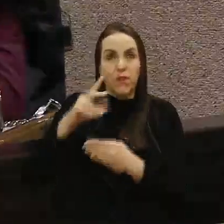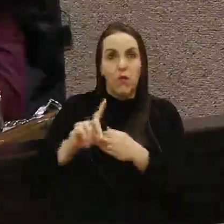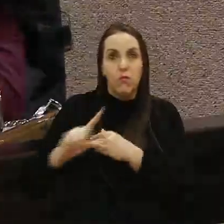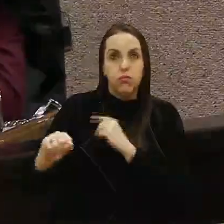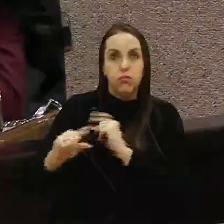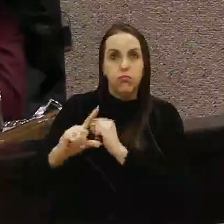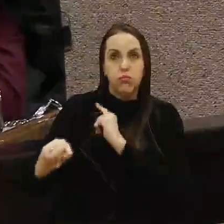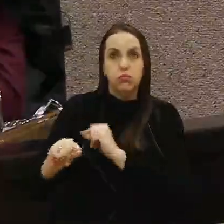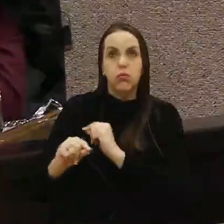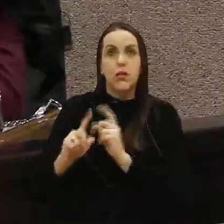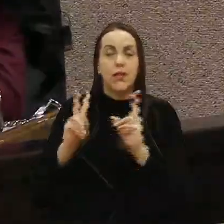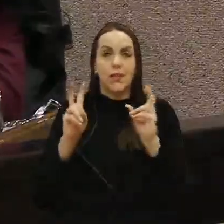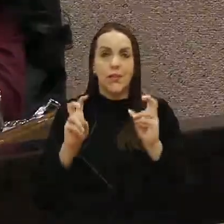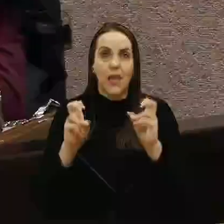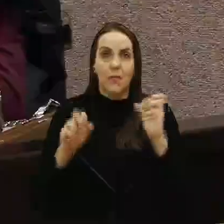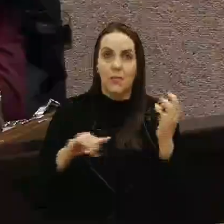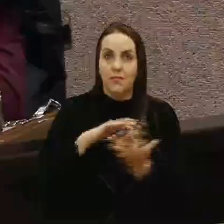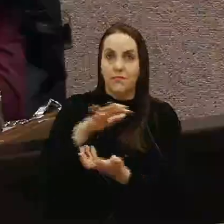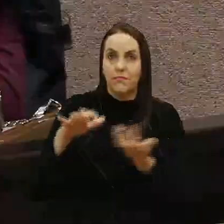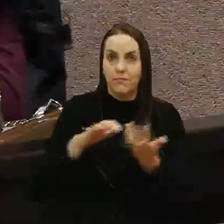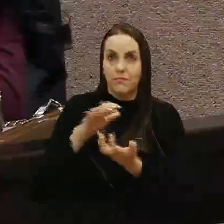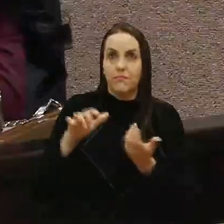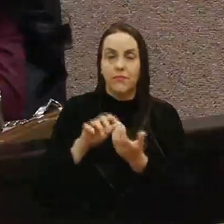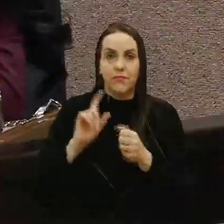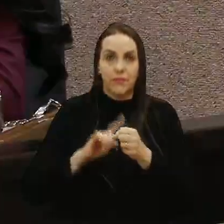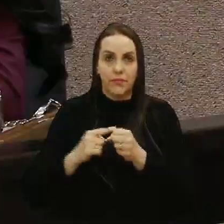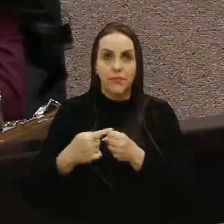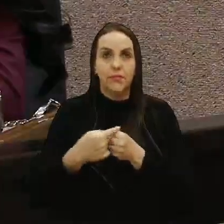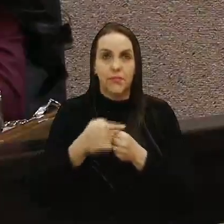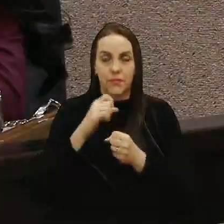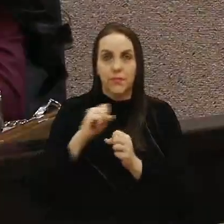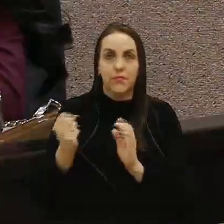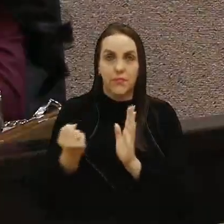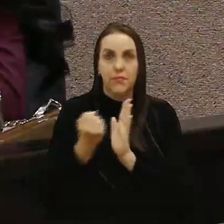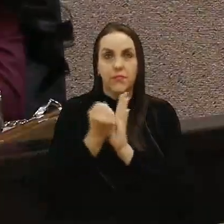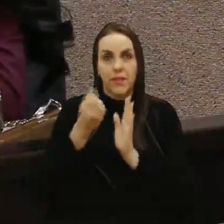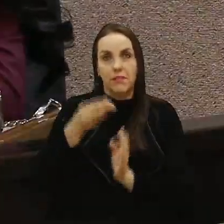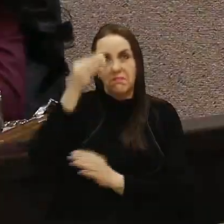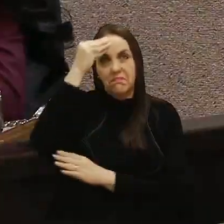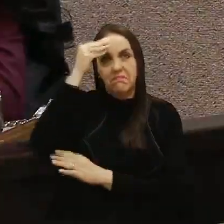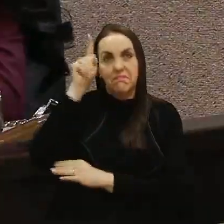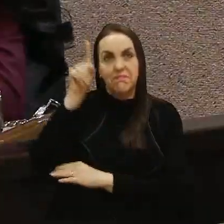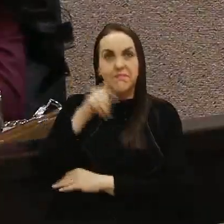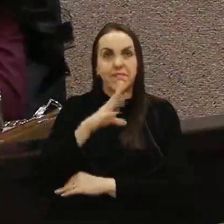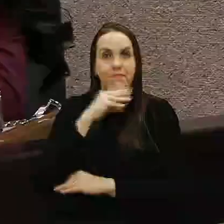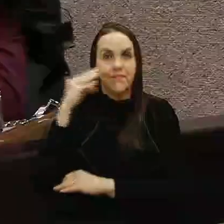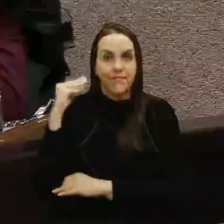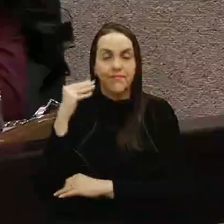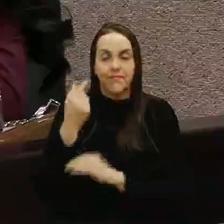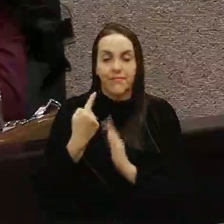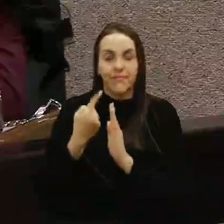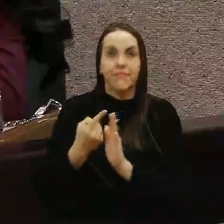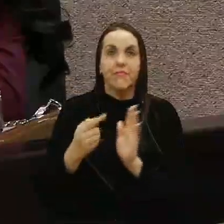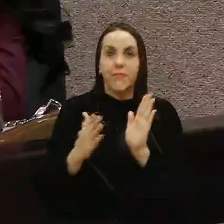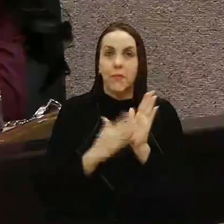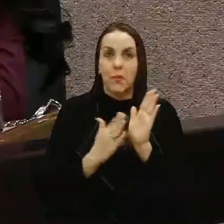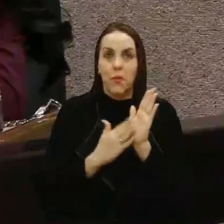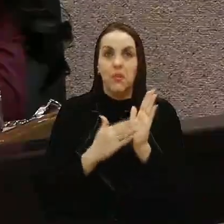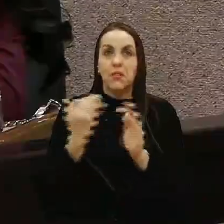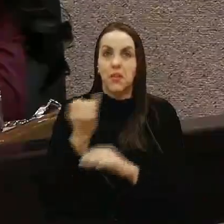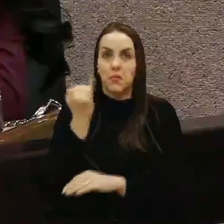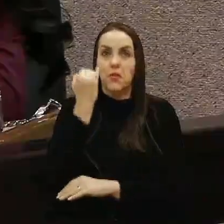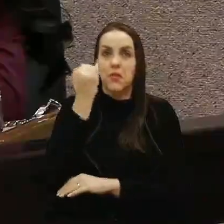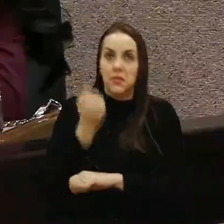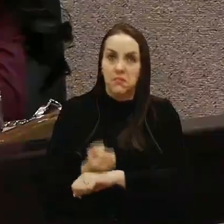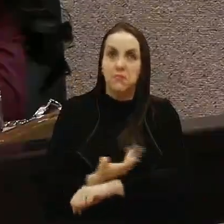que realmente envolvem a nossa cidade, querendo ou não, marcam a cabeça dos nossos adolescentes. Eles trazem proposições importantes. Me emocionei